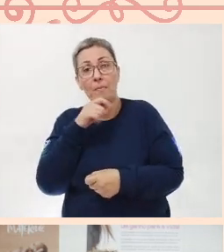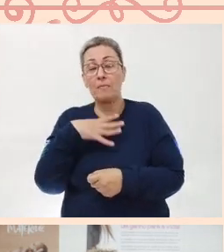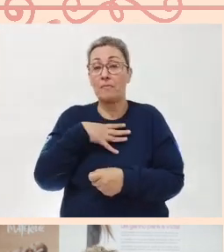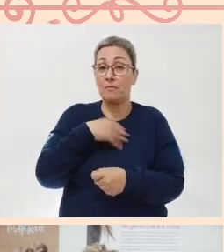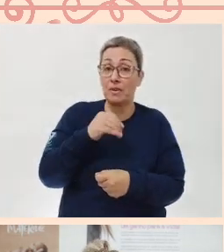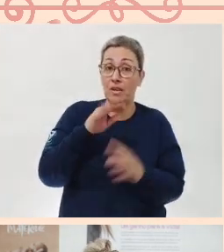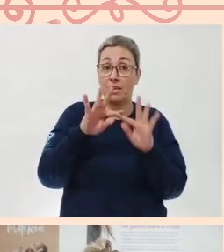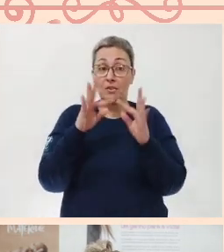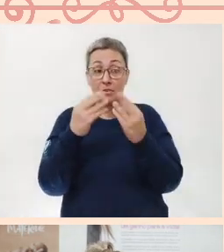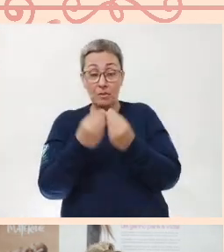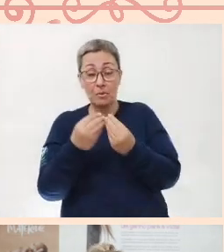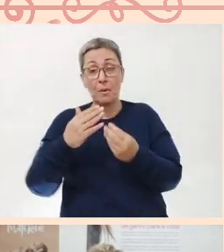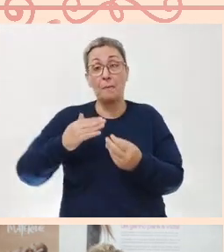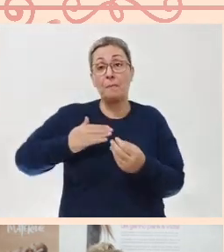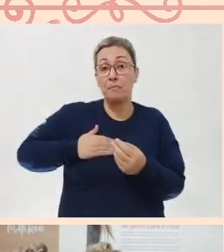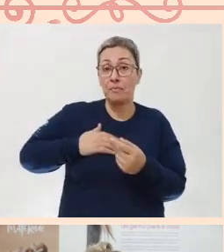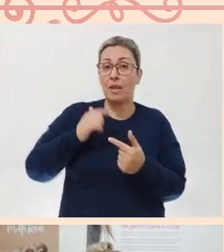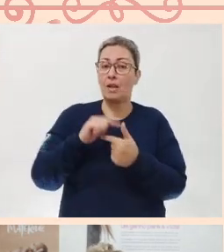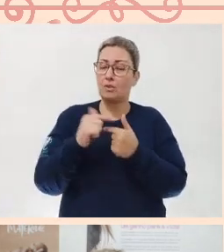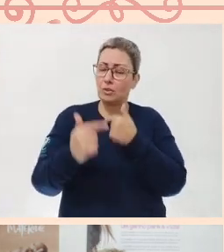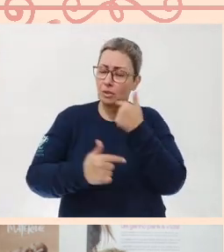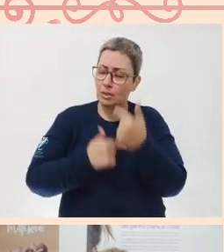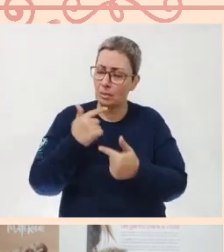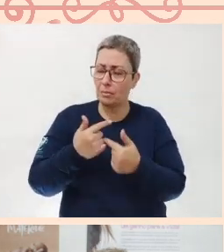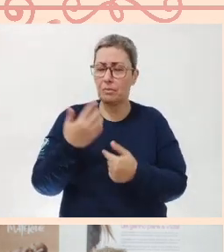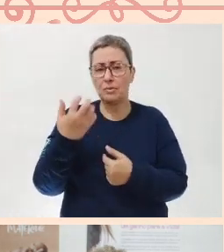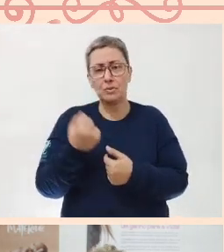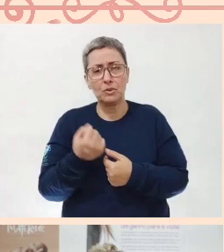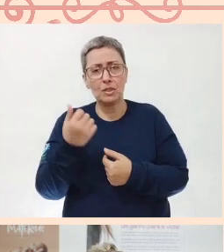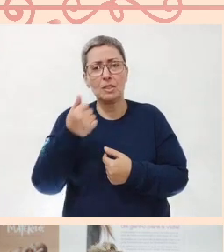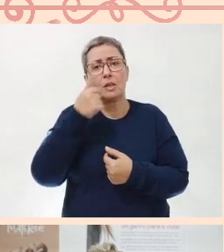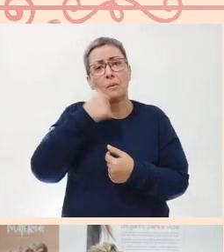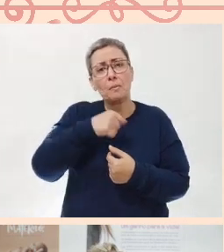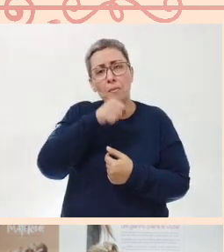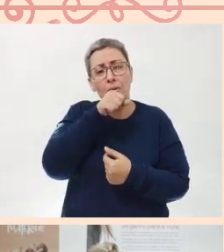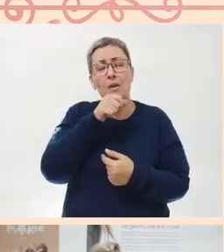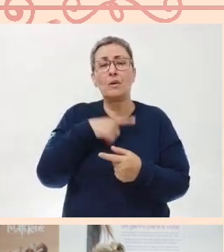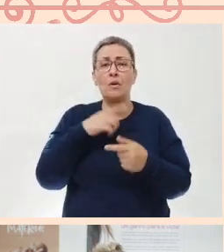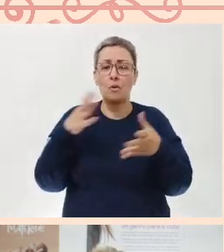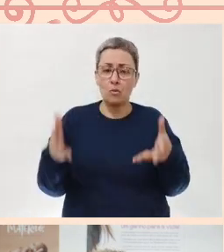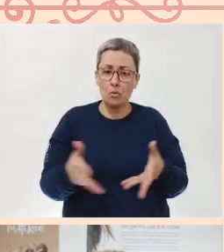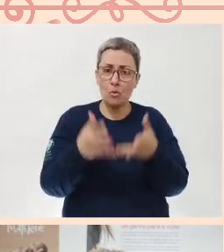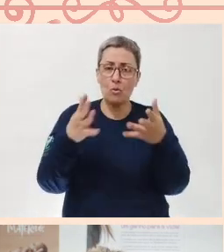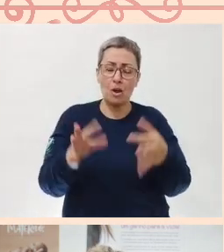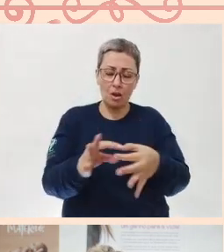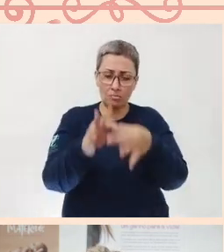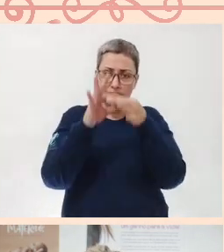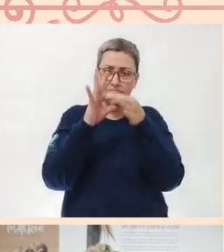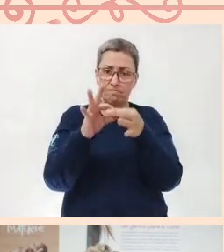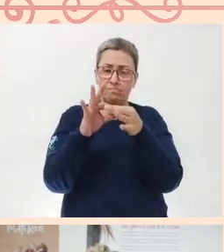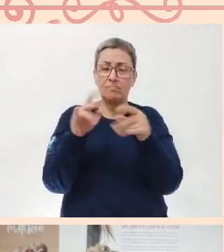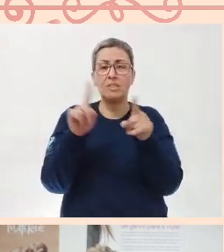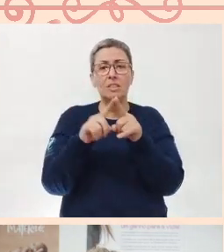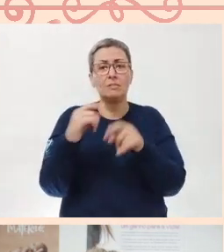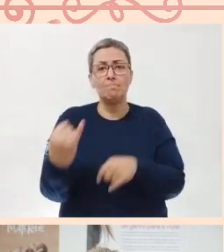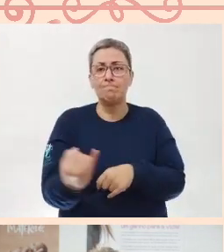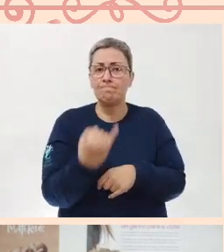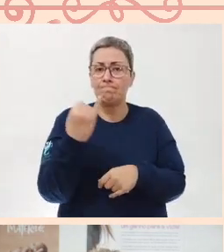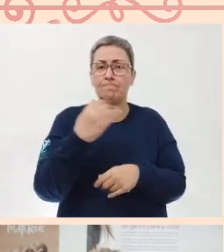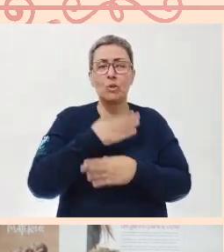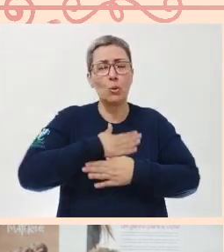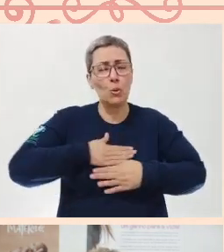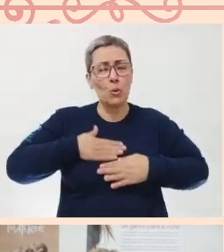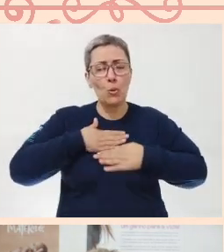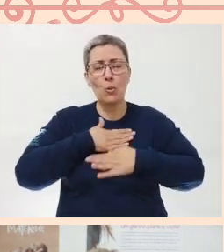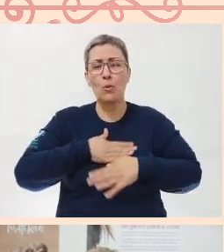e família, a amamentação, trabalhar com aleitamento materno, favorece esse elo. É